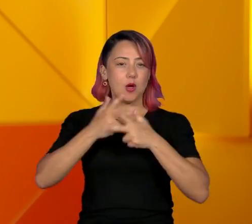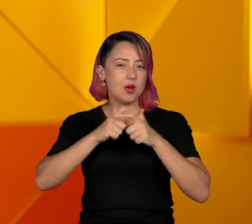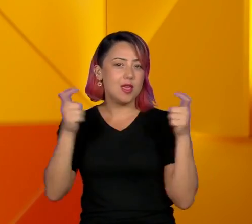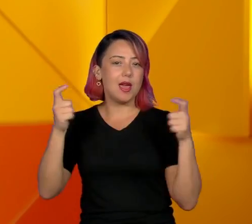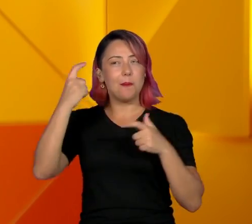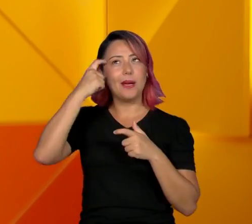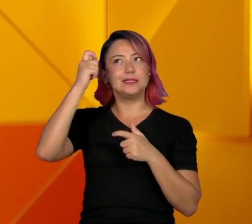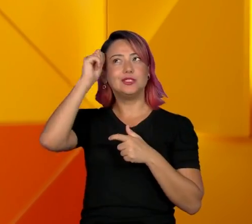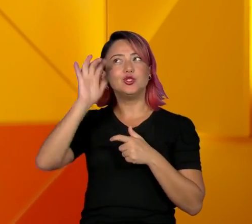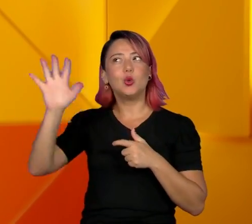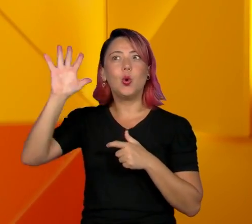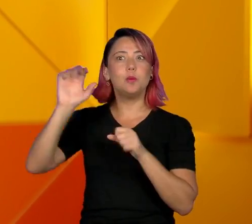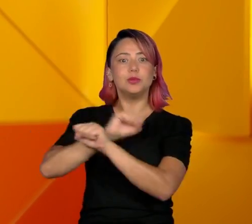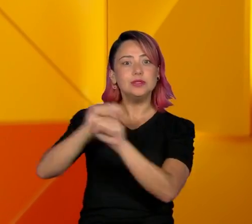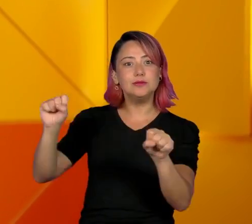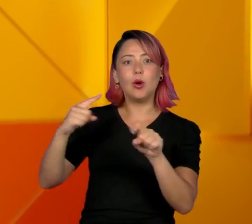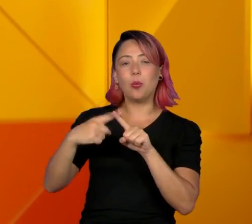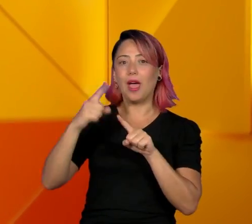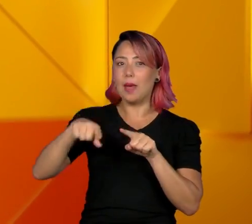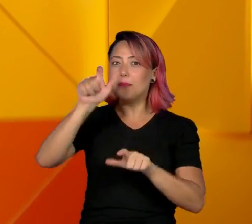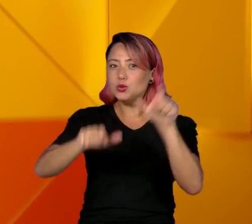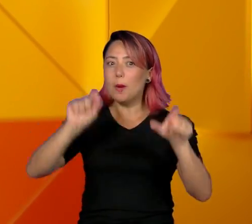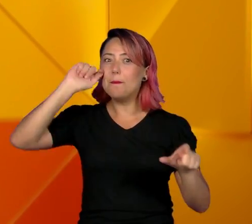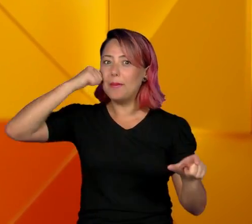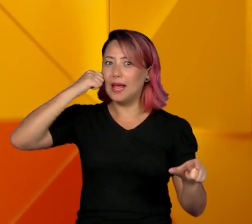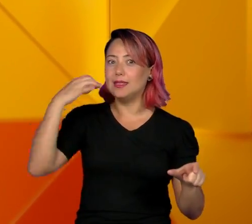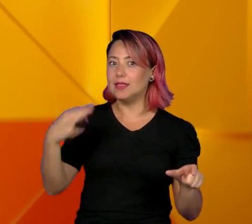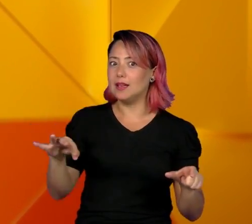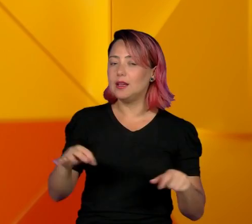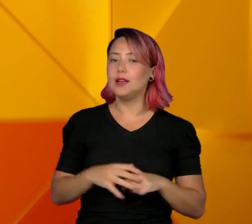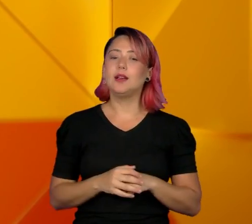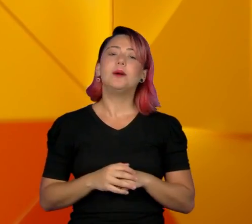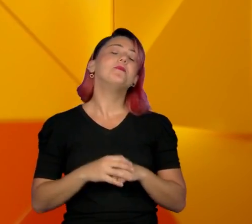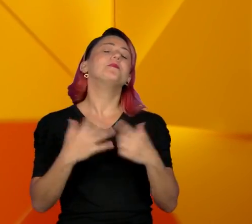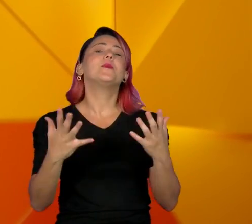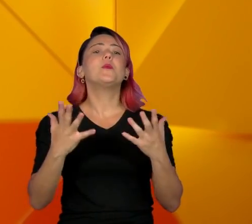né? Sim. E aí eu estendo para você, Paulo, para essa